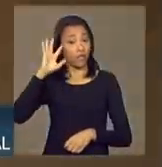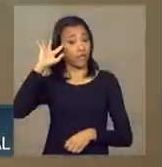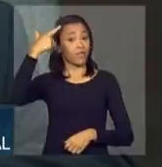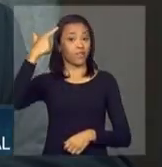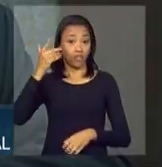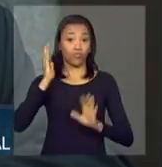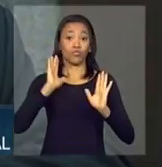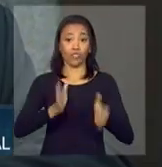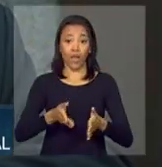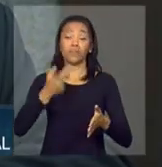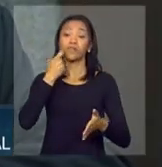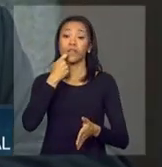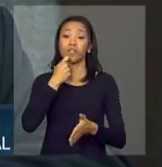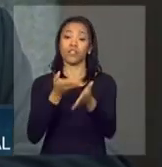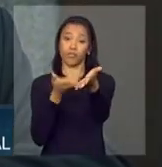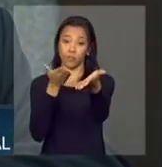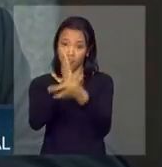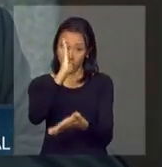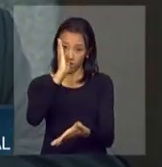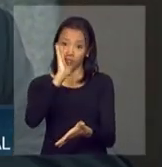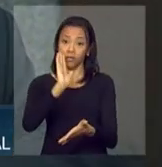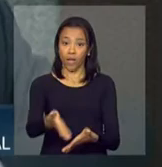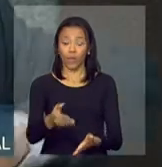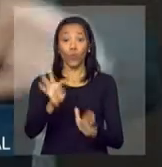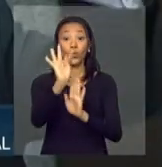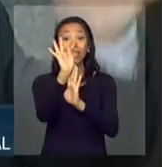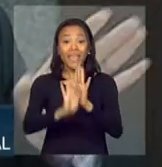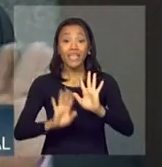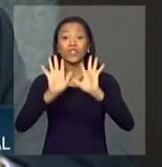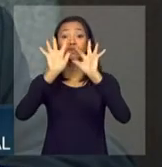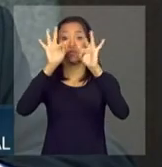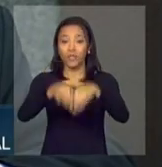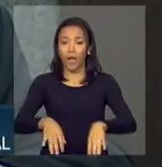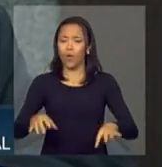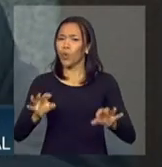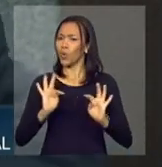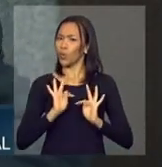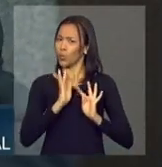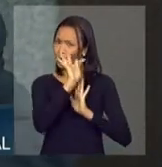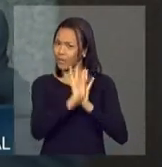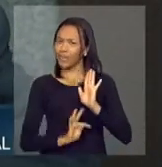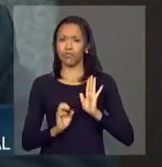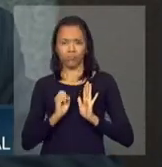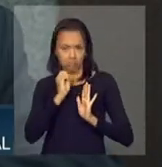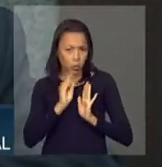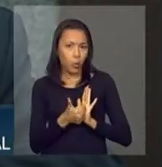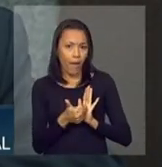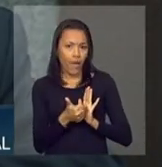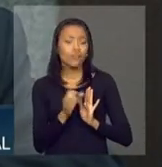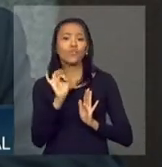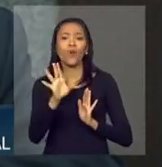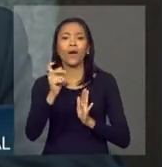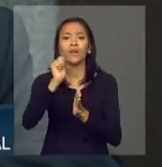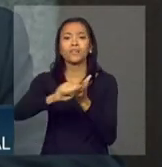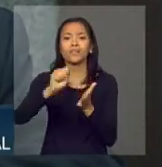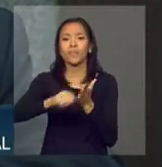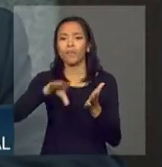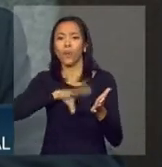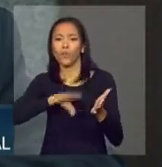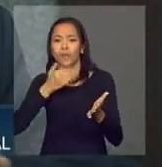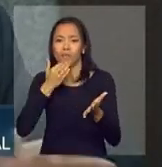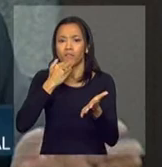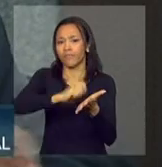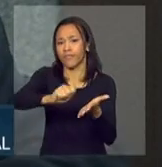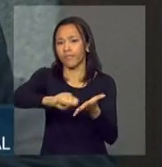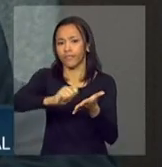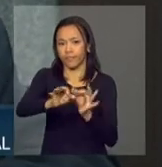esteja aprovado, o texto final, o texto como um todo está aprovado, falta só essa parte de redação, e então na